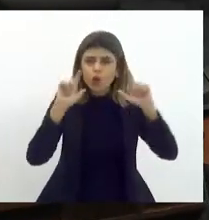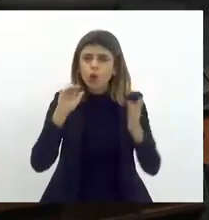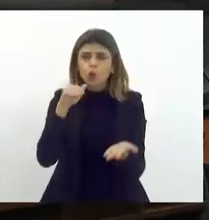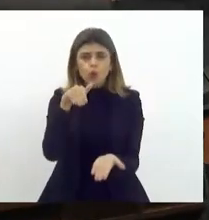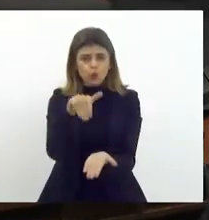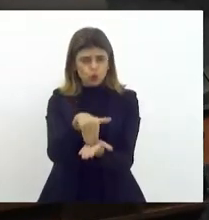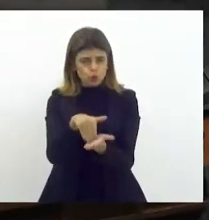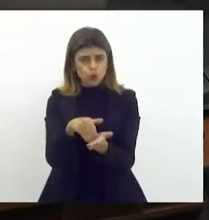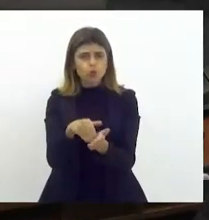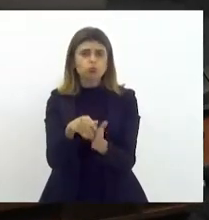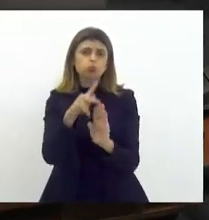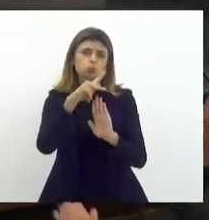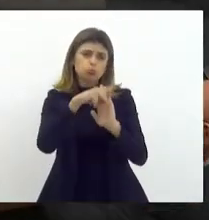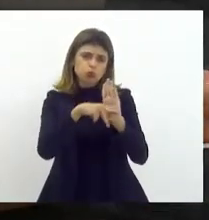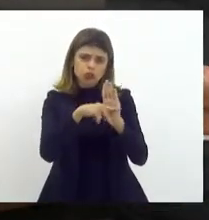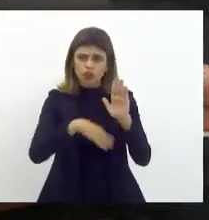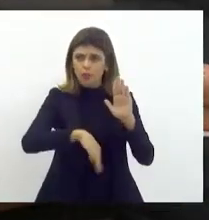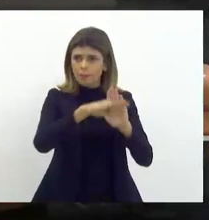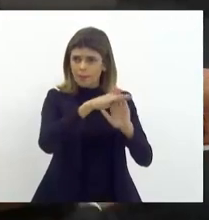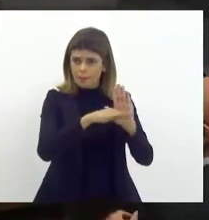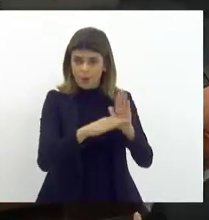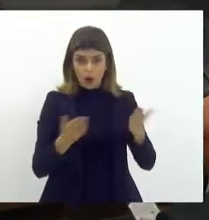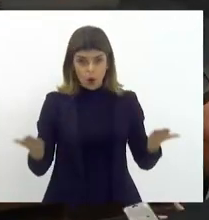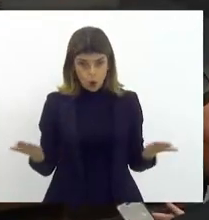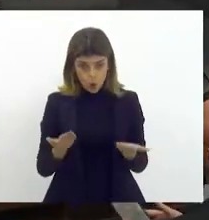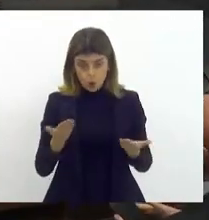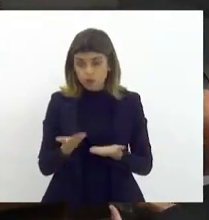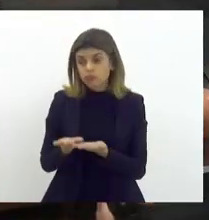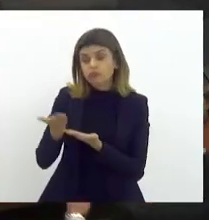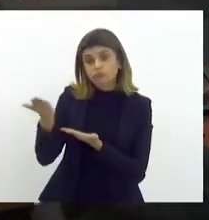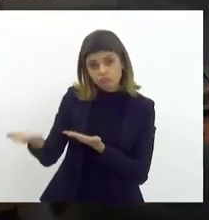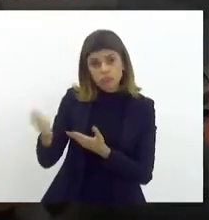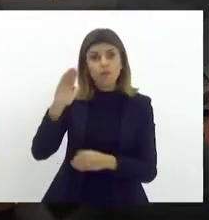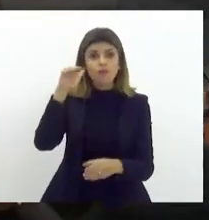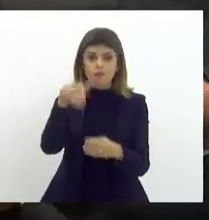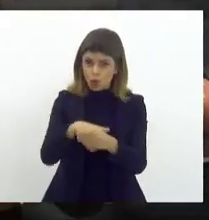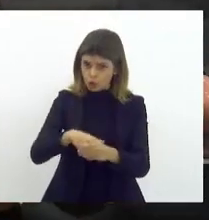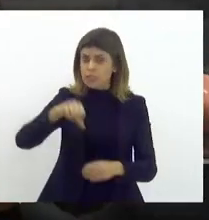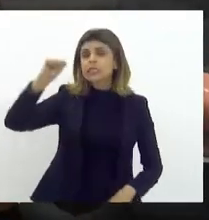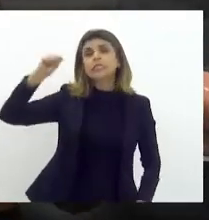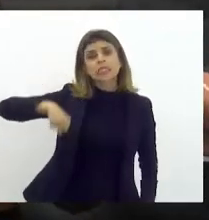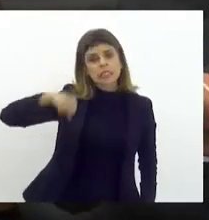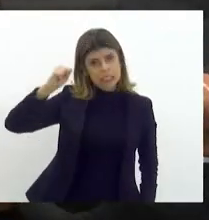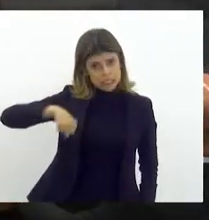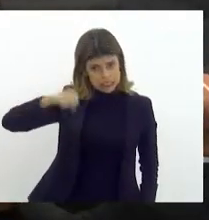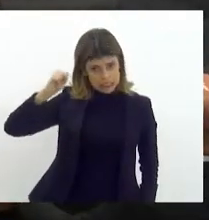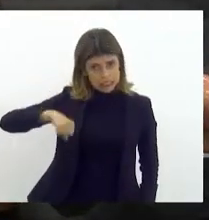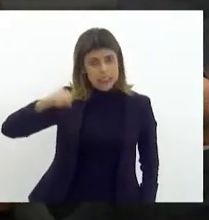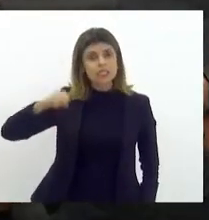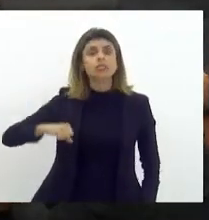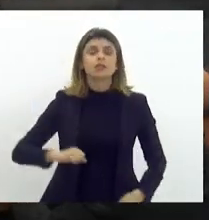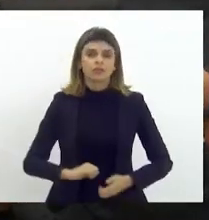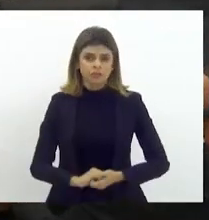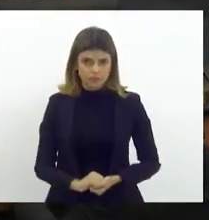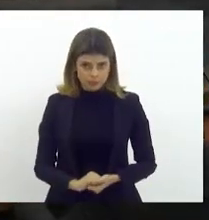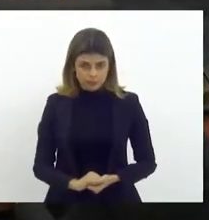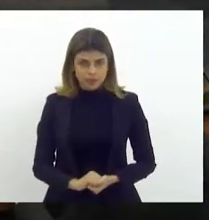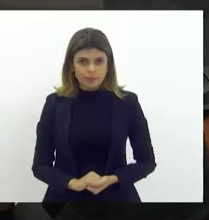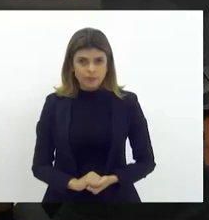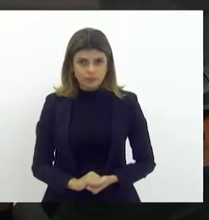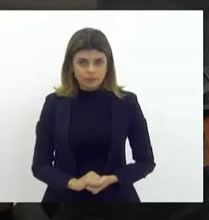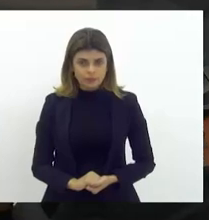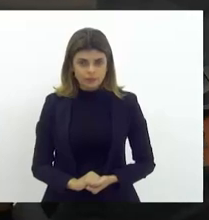projeto da pauta de hoje em caminho voto sim para encaminhar pelo PSB presidente